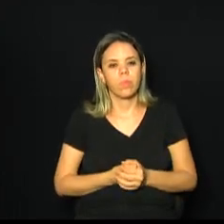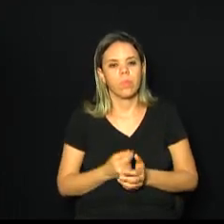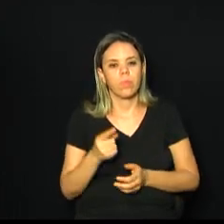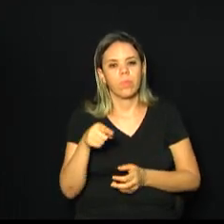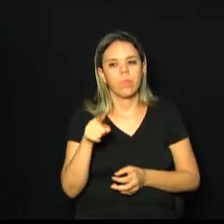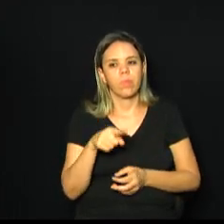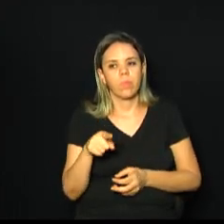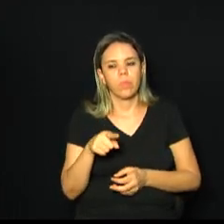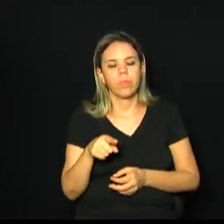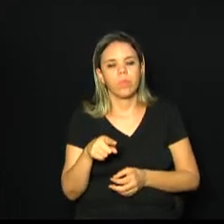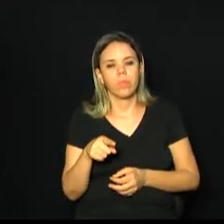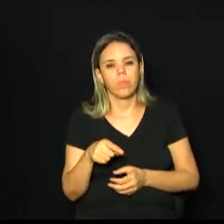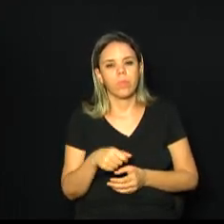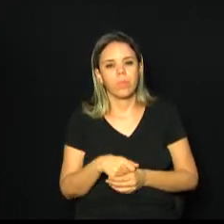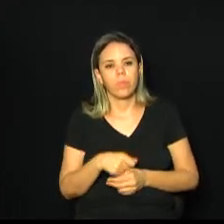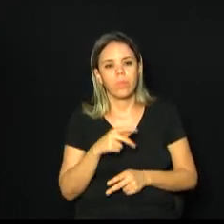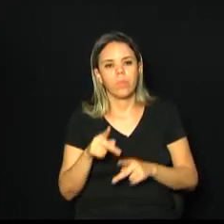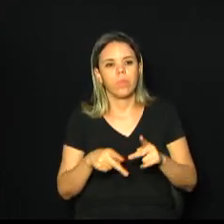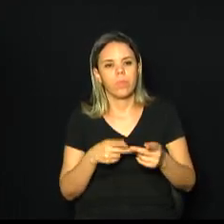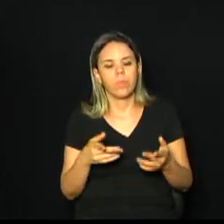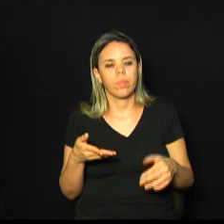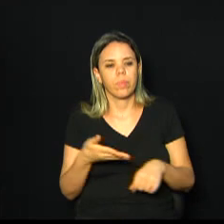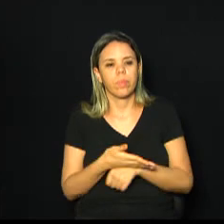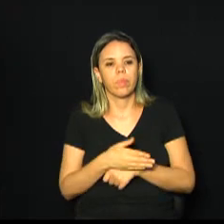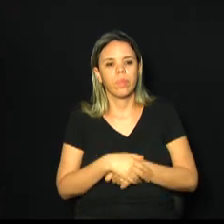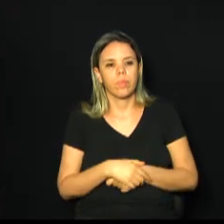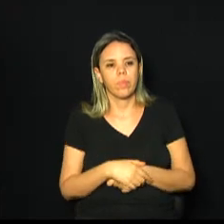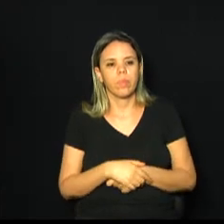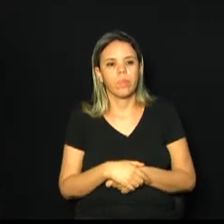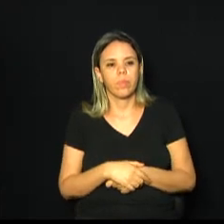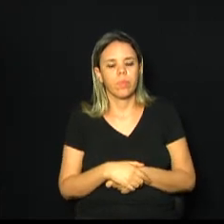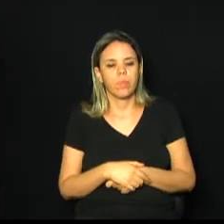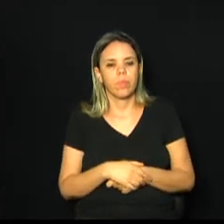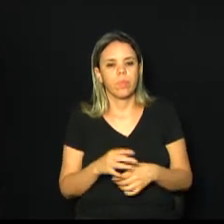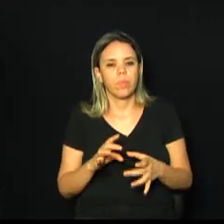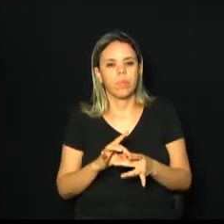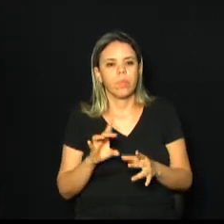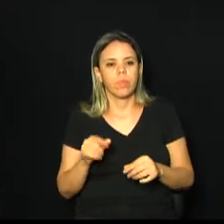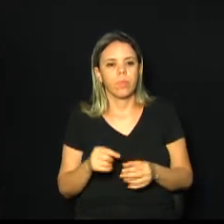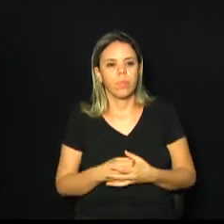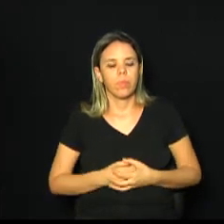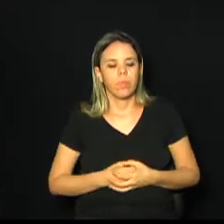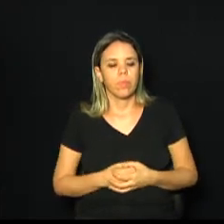você deu margem para essa invasão. Você deixou com que isso